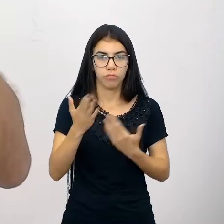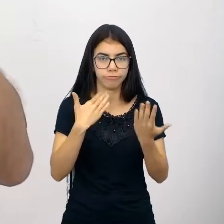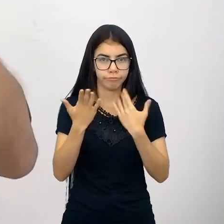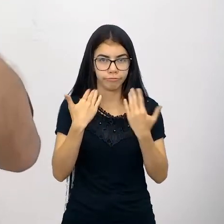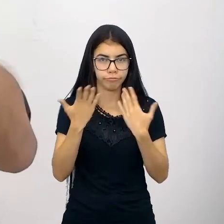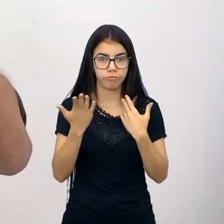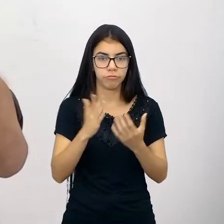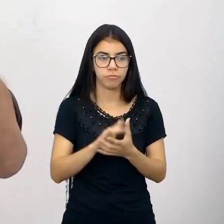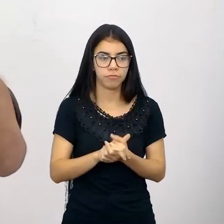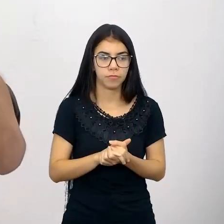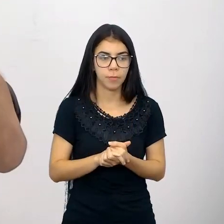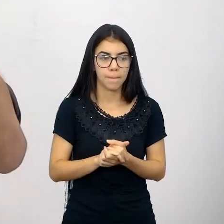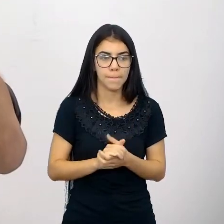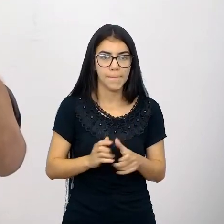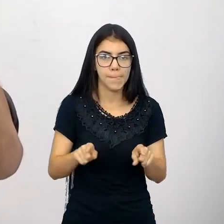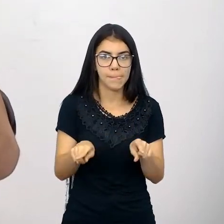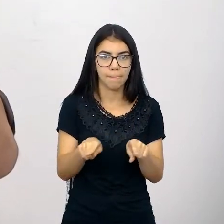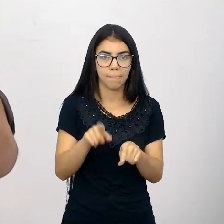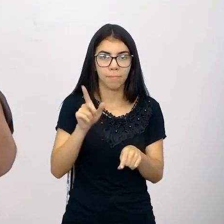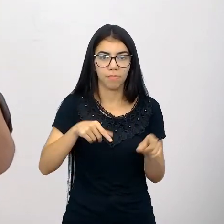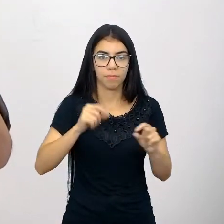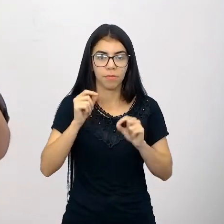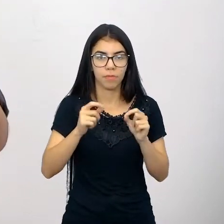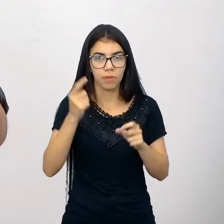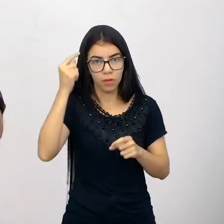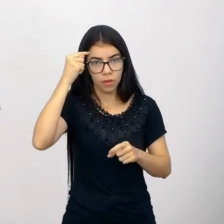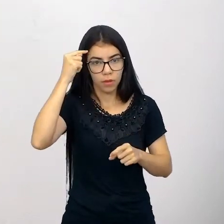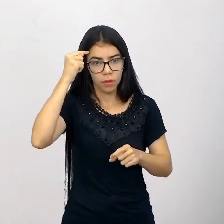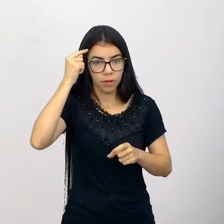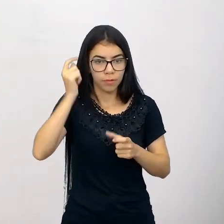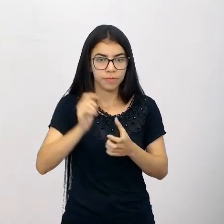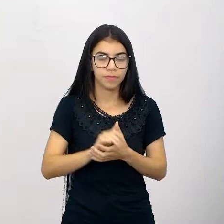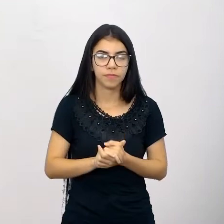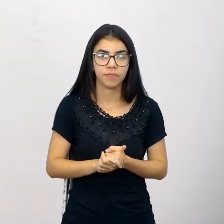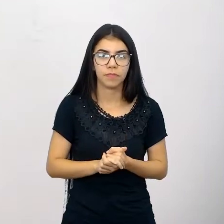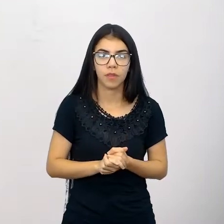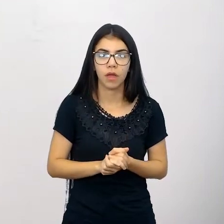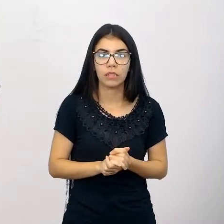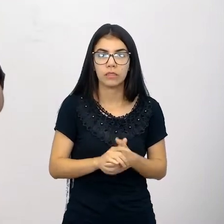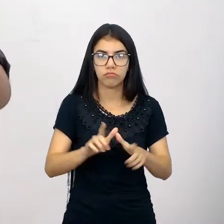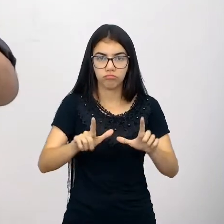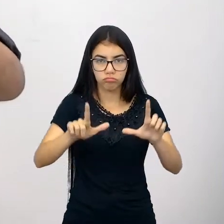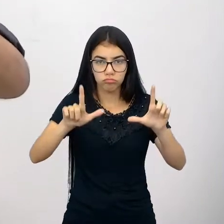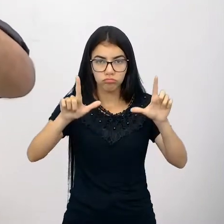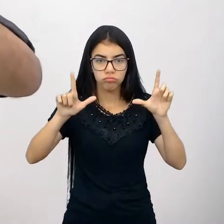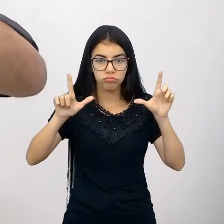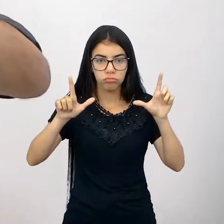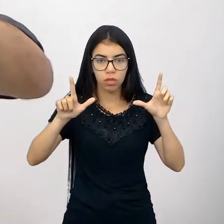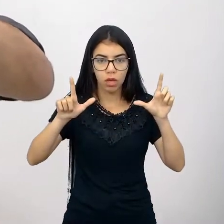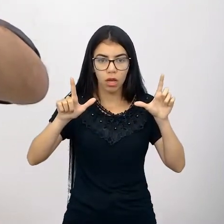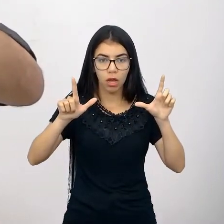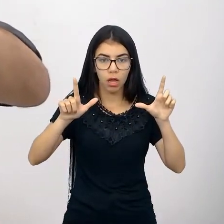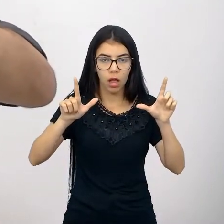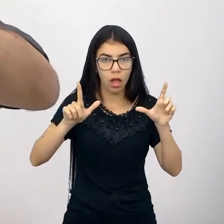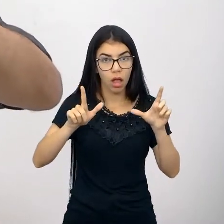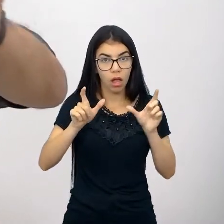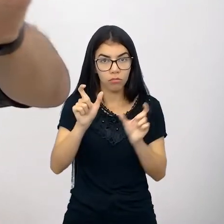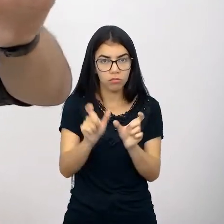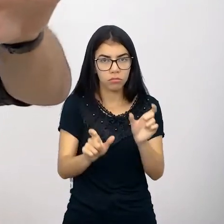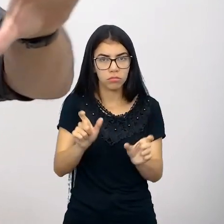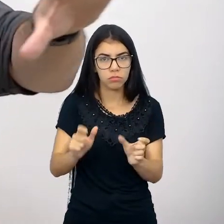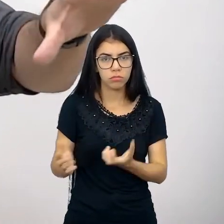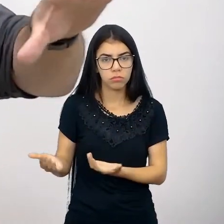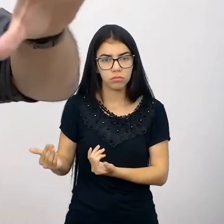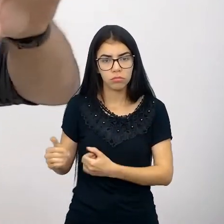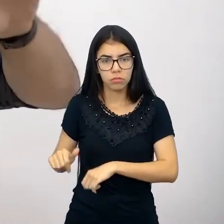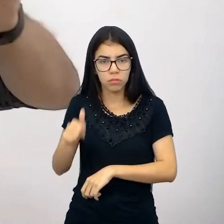só. Você tem imagina uma cena de uma janela. Aí você amplia, você vê as crianças,